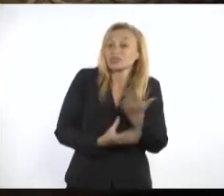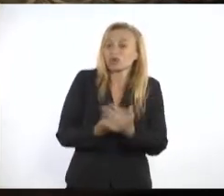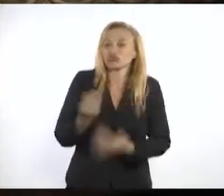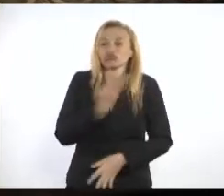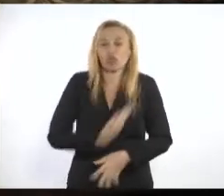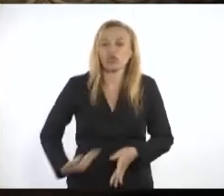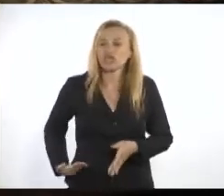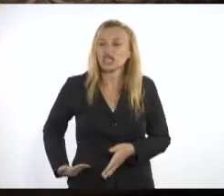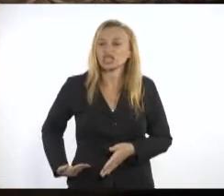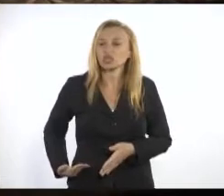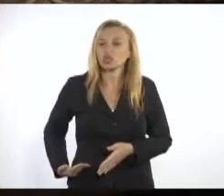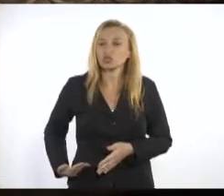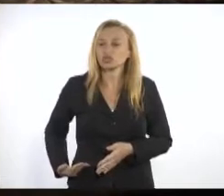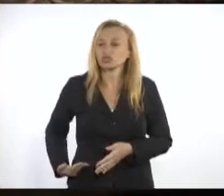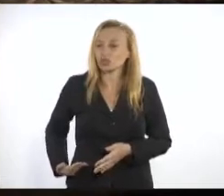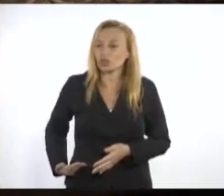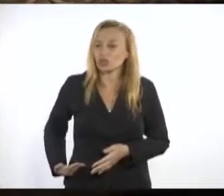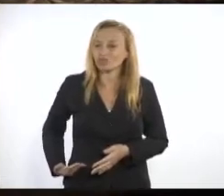presidente da SEDAI